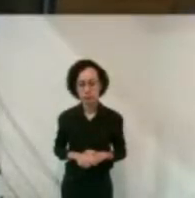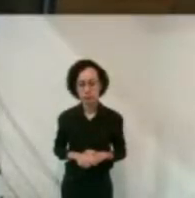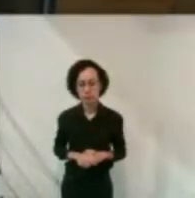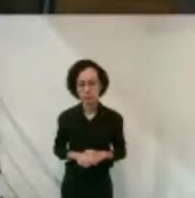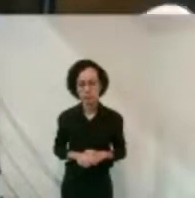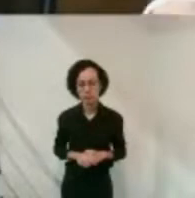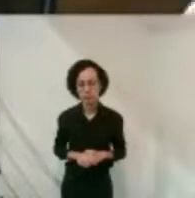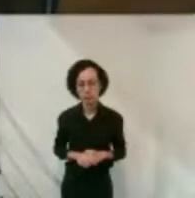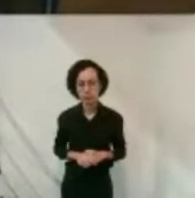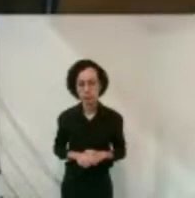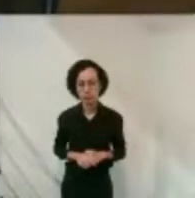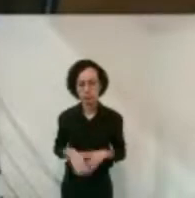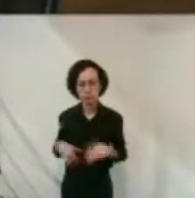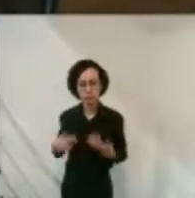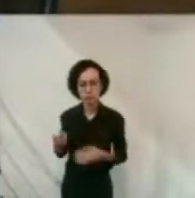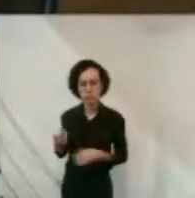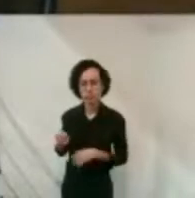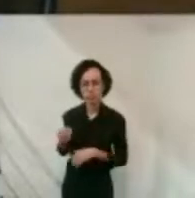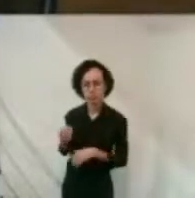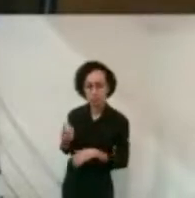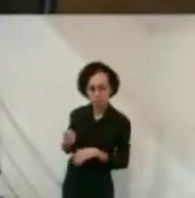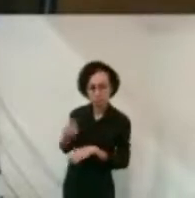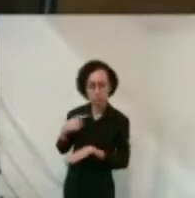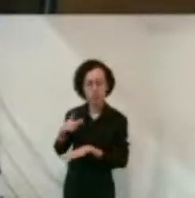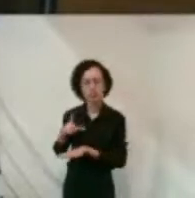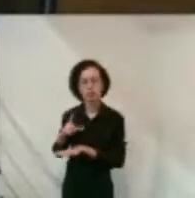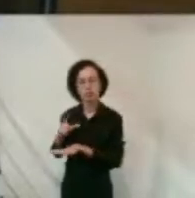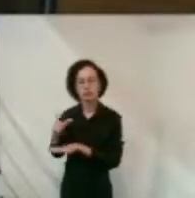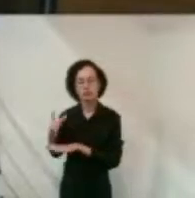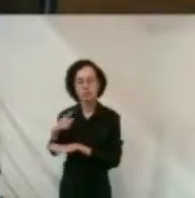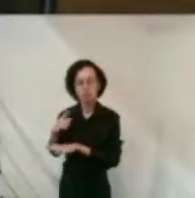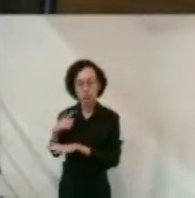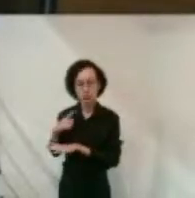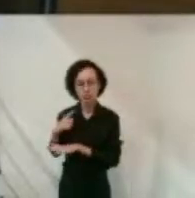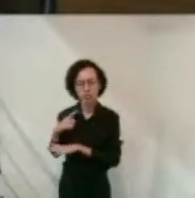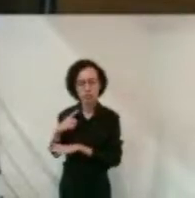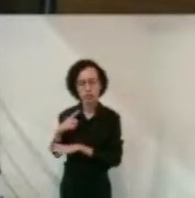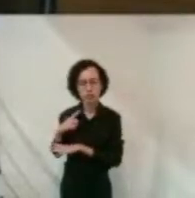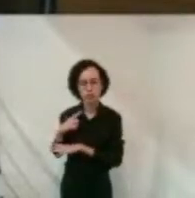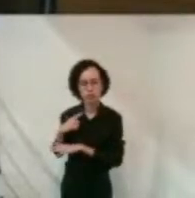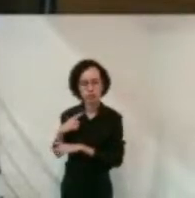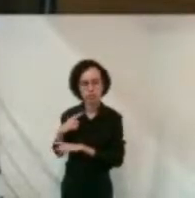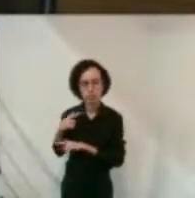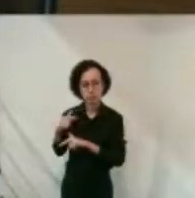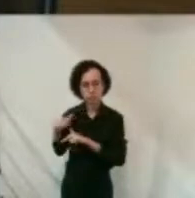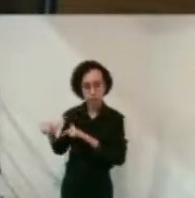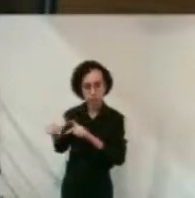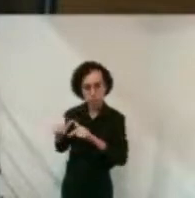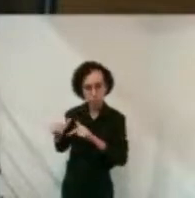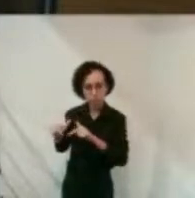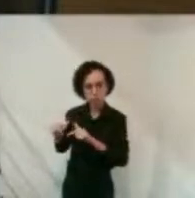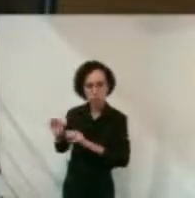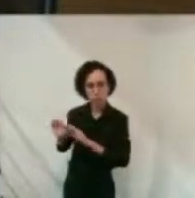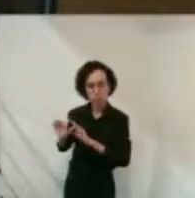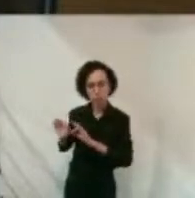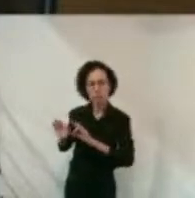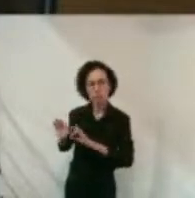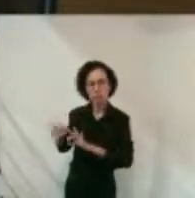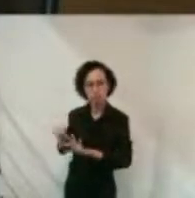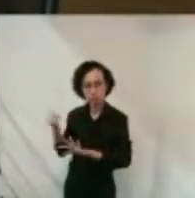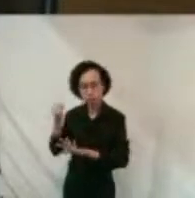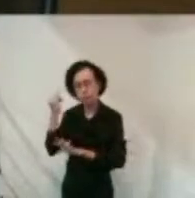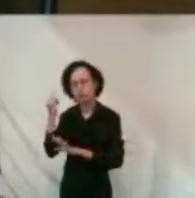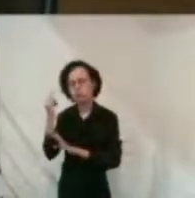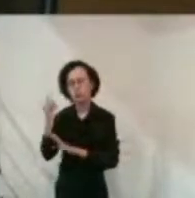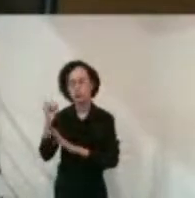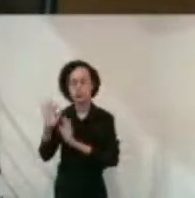Então, em 2021, nós tivemos uma ação articulada muito importante, que foram